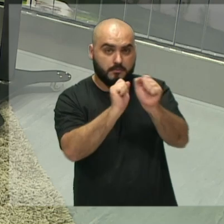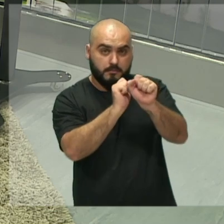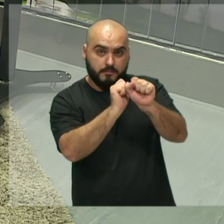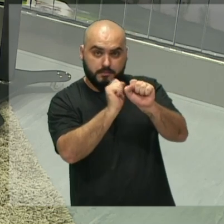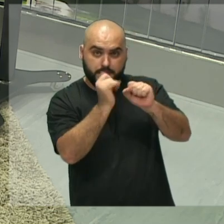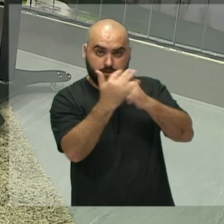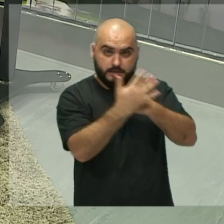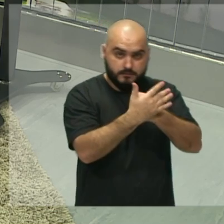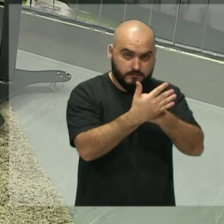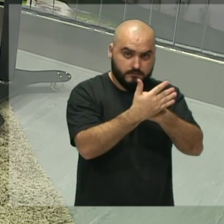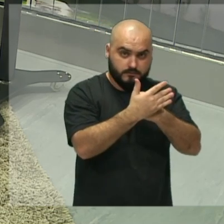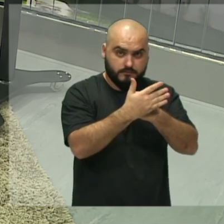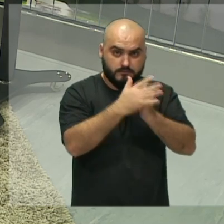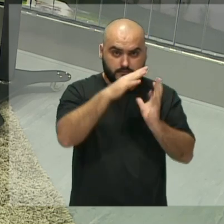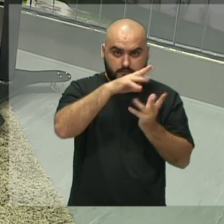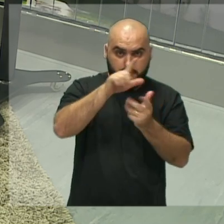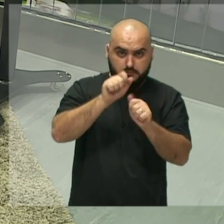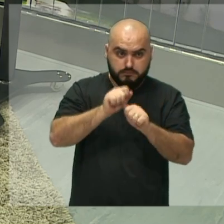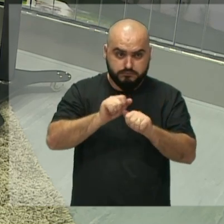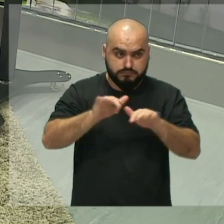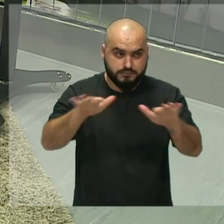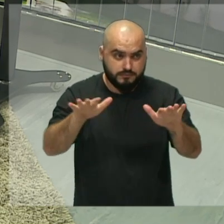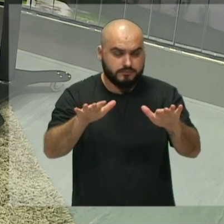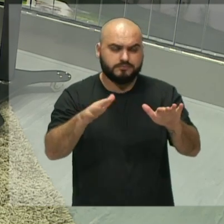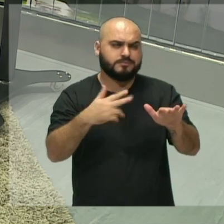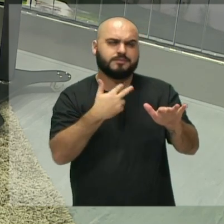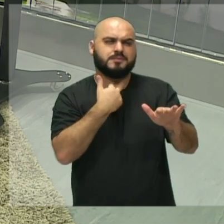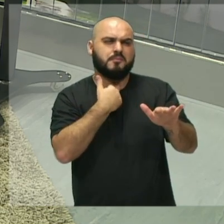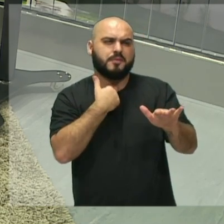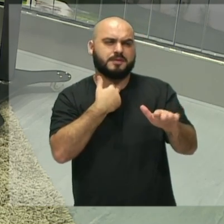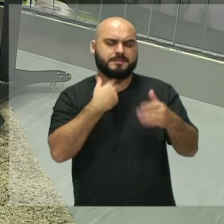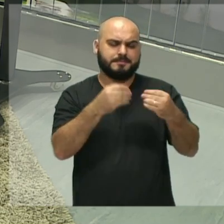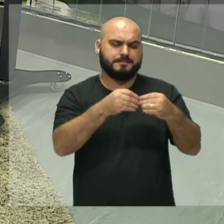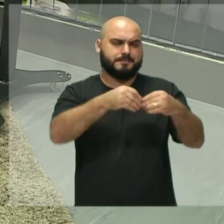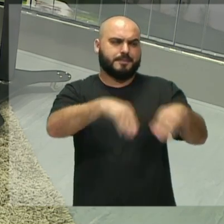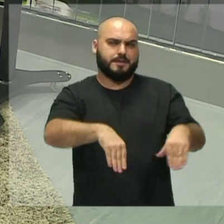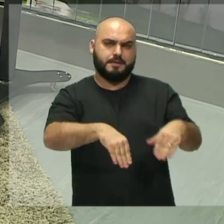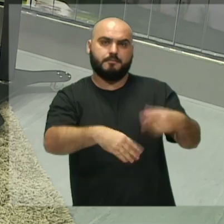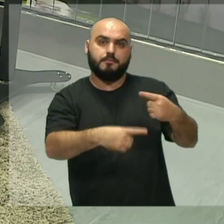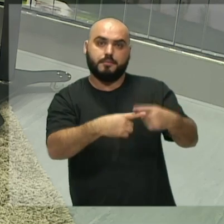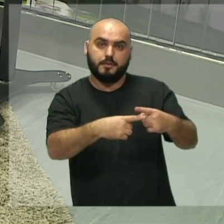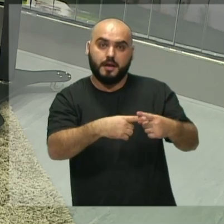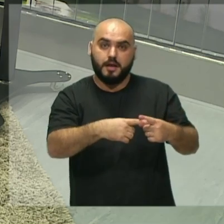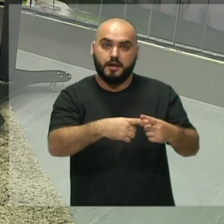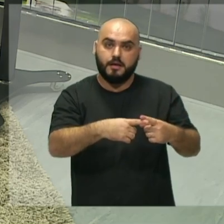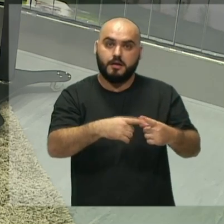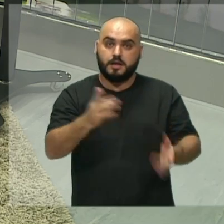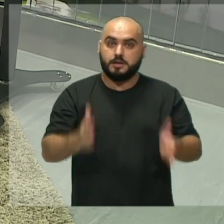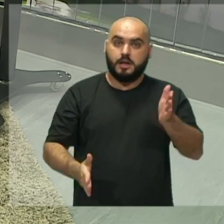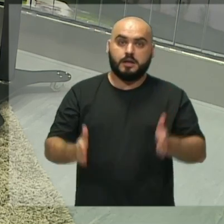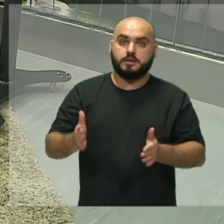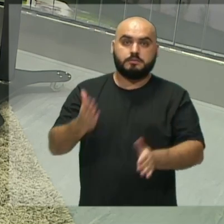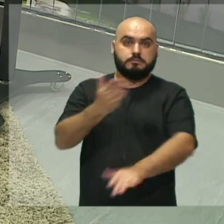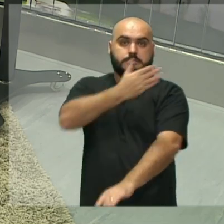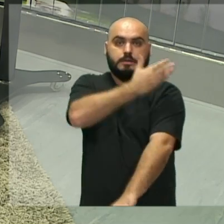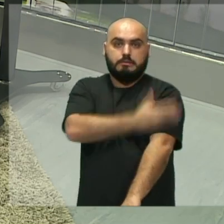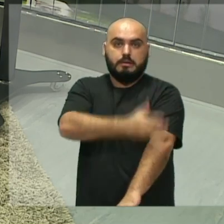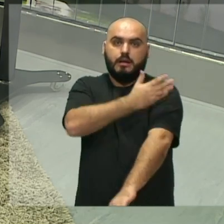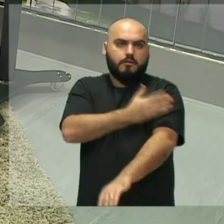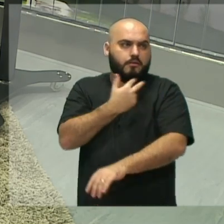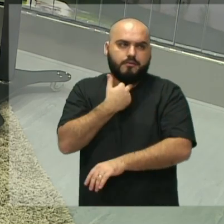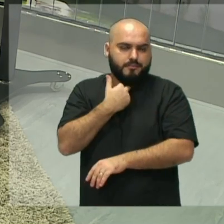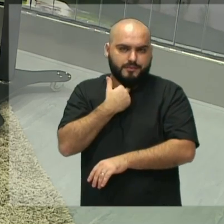possam, principalmente esses dos esportes coletivos que também foram mais prejudicados, porque eles inclusive não podem treinar em alguns períodos.